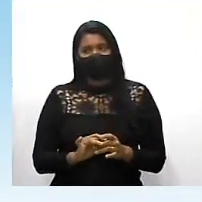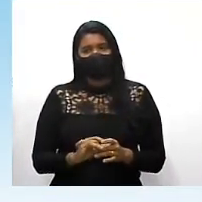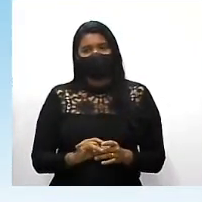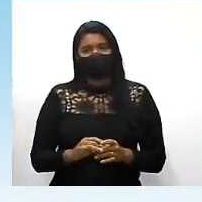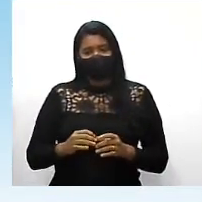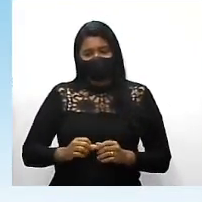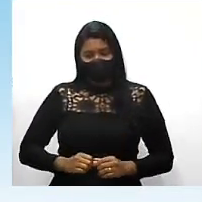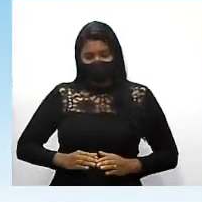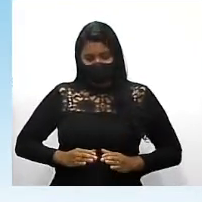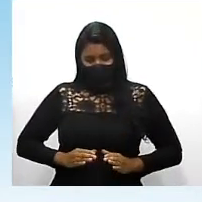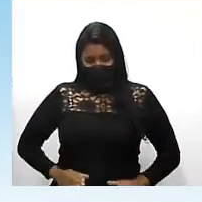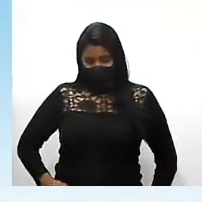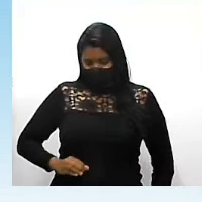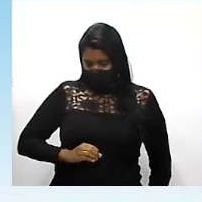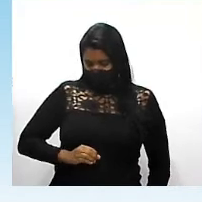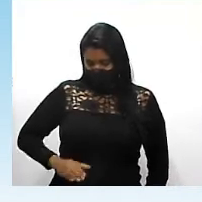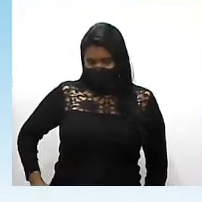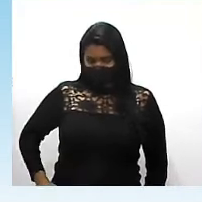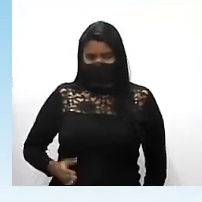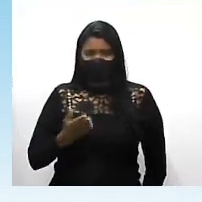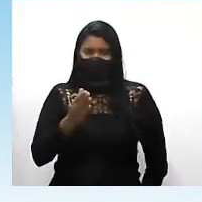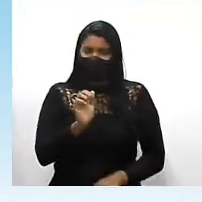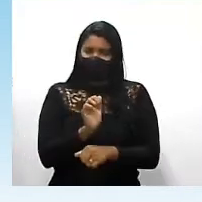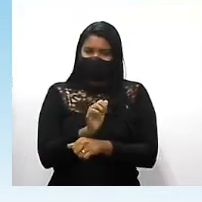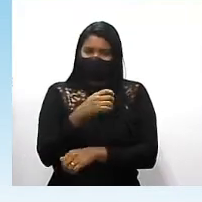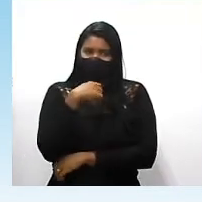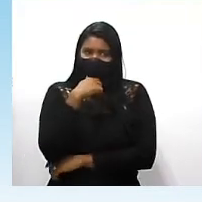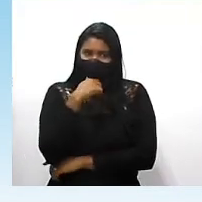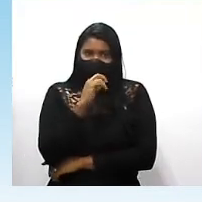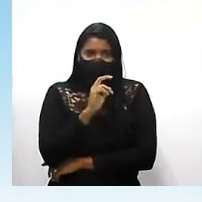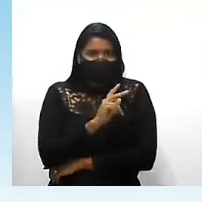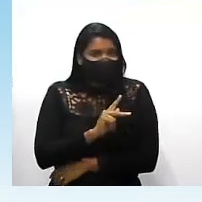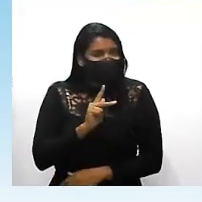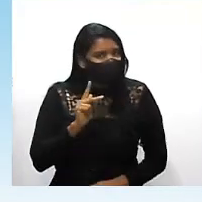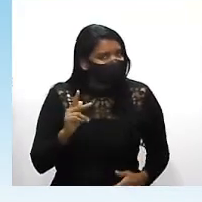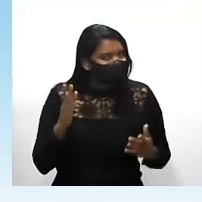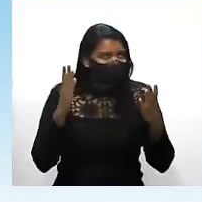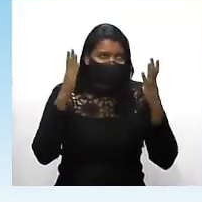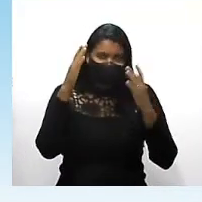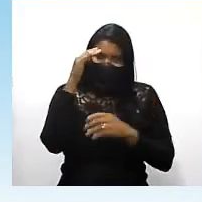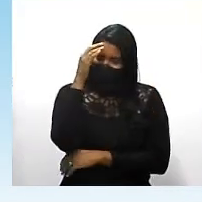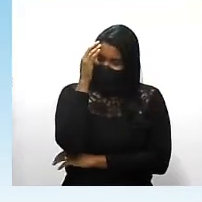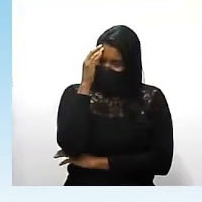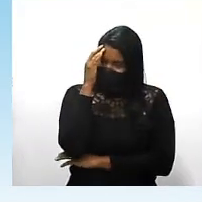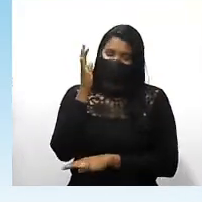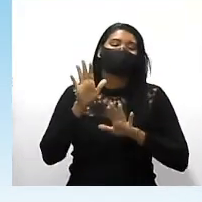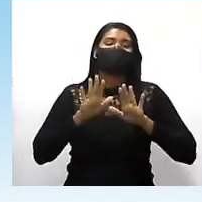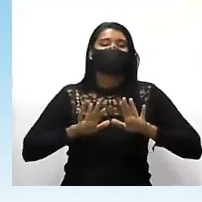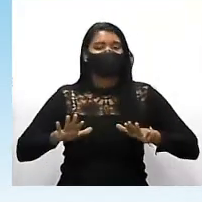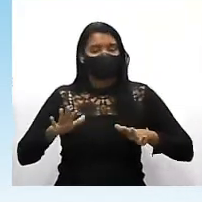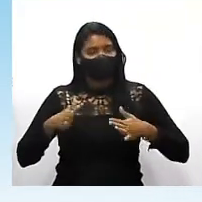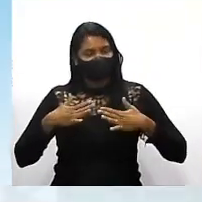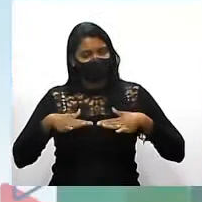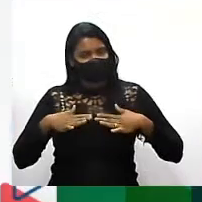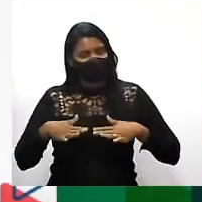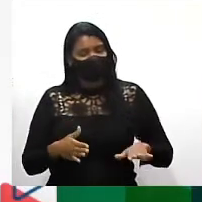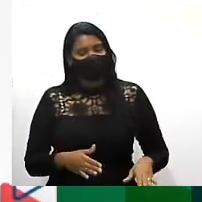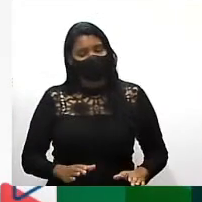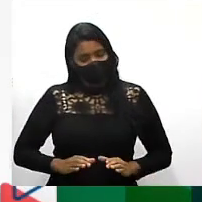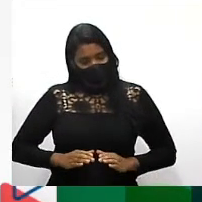aborto. Você pode parar assim e dizer, professor do céu, calma. O aborto é uma